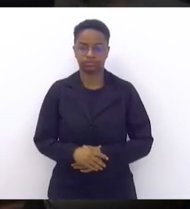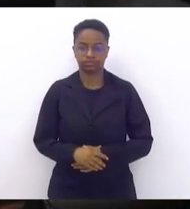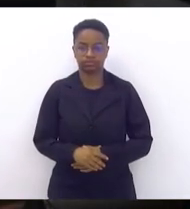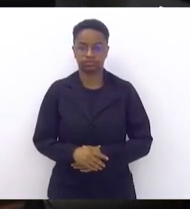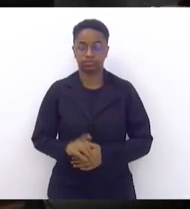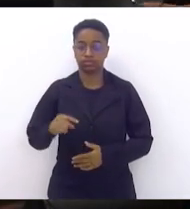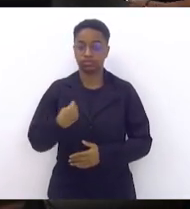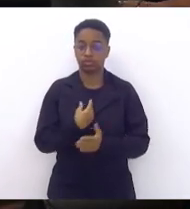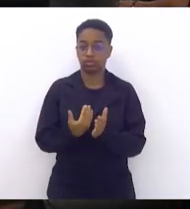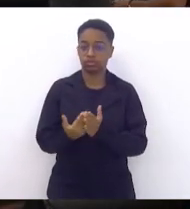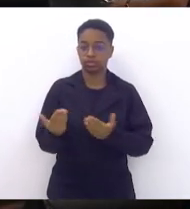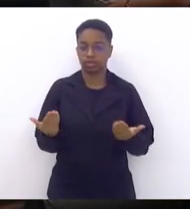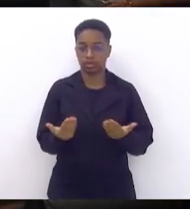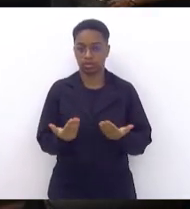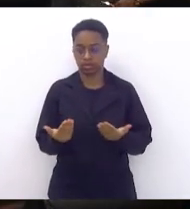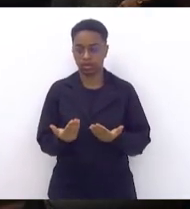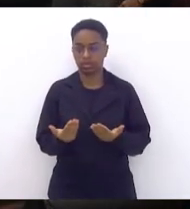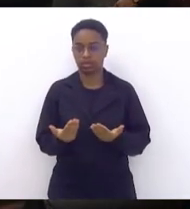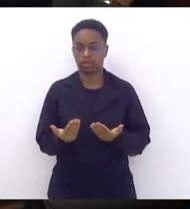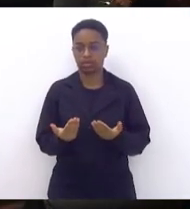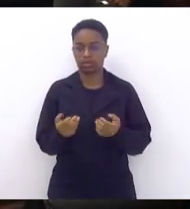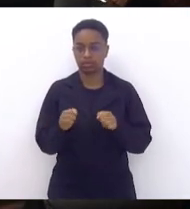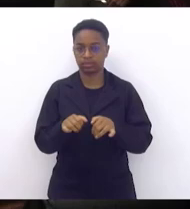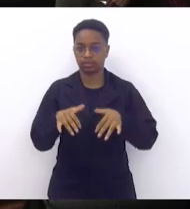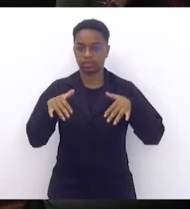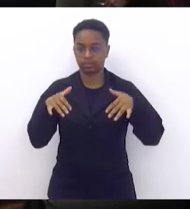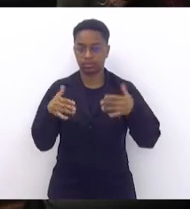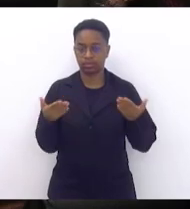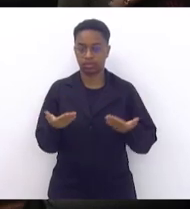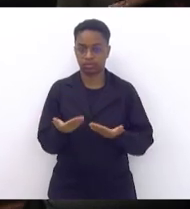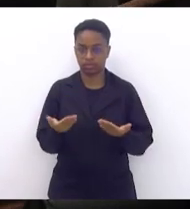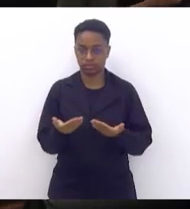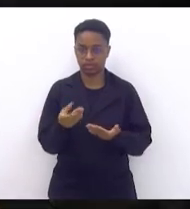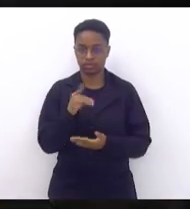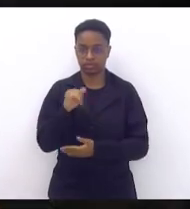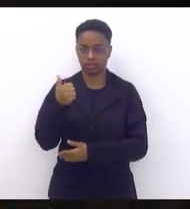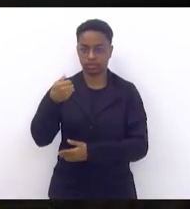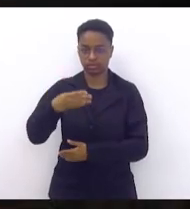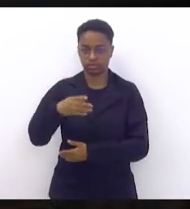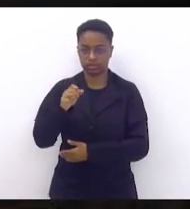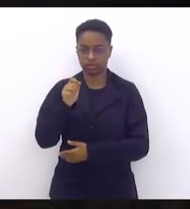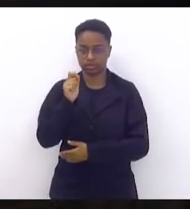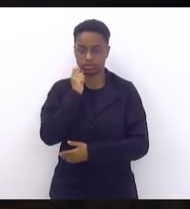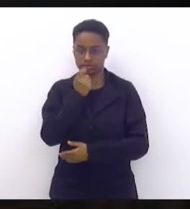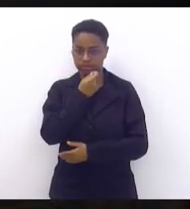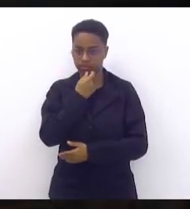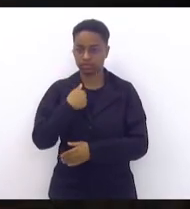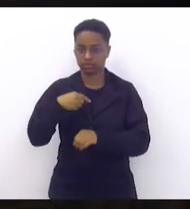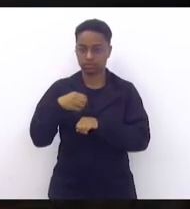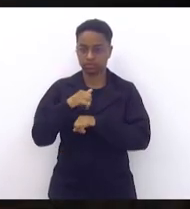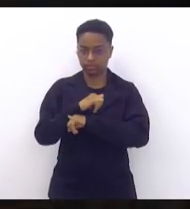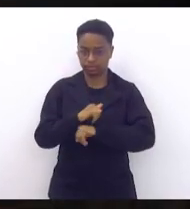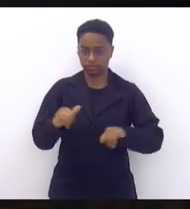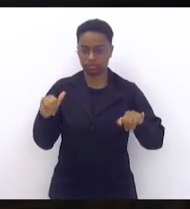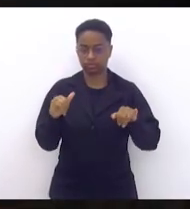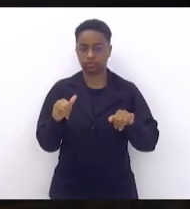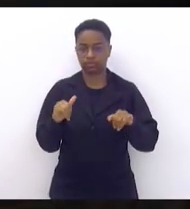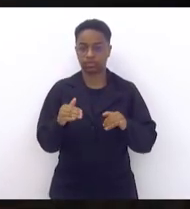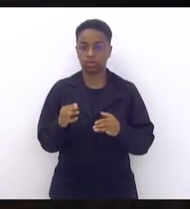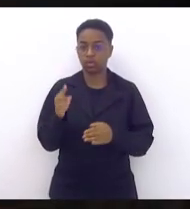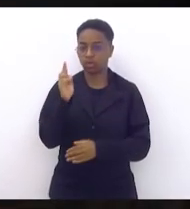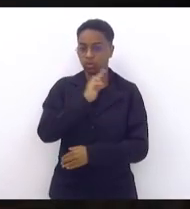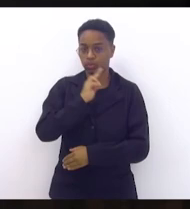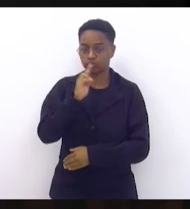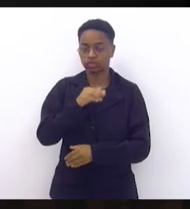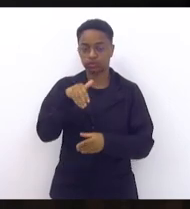Dando início à nossa sessão do dia de hoje, 14 de setembro, anuncio, em regime de